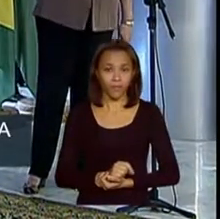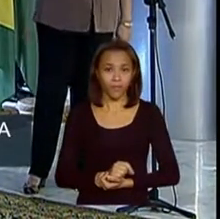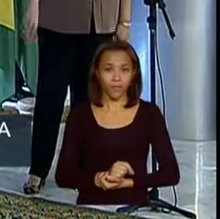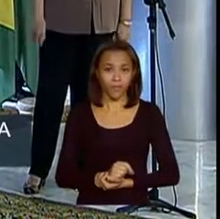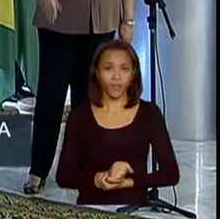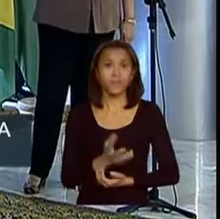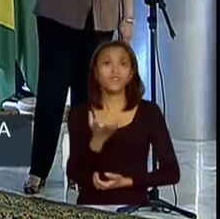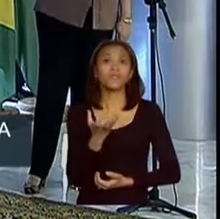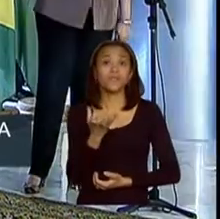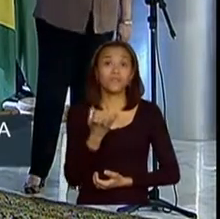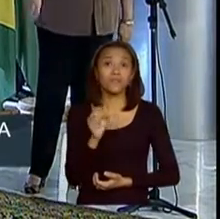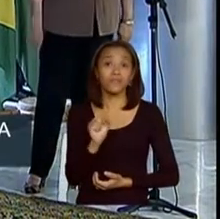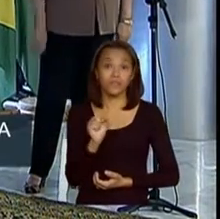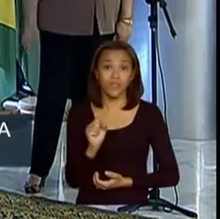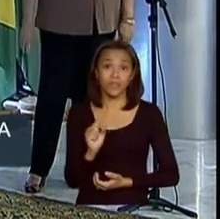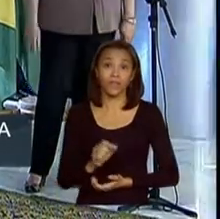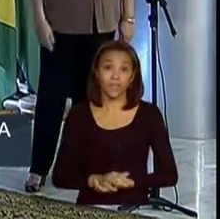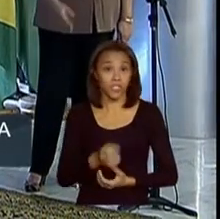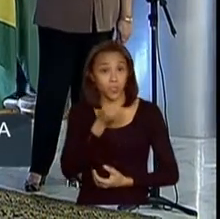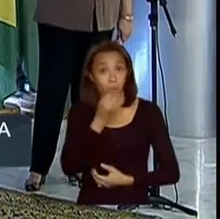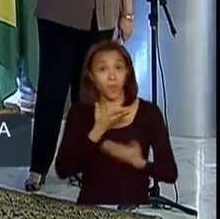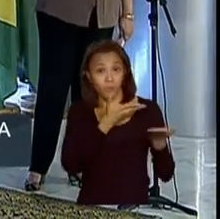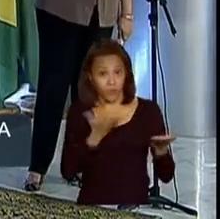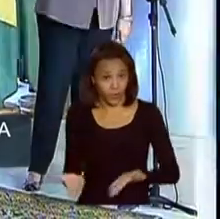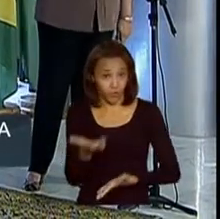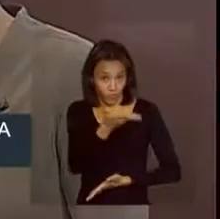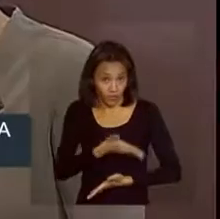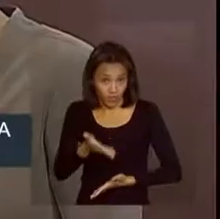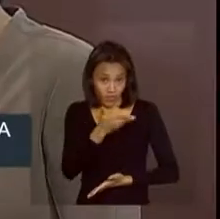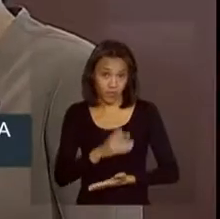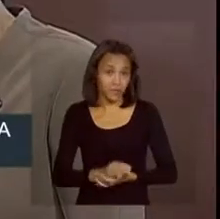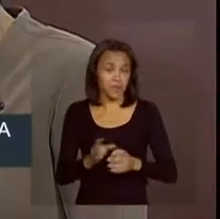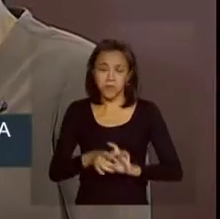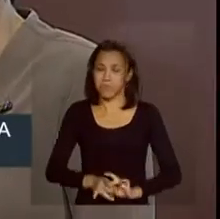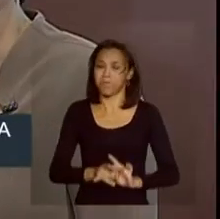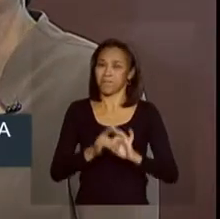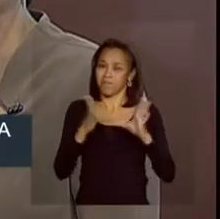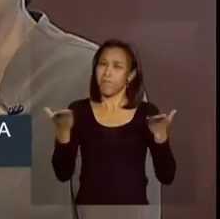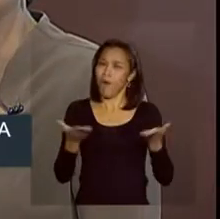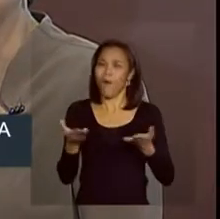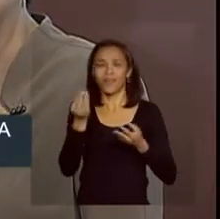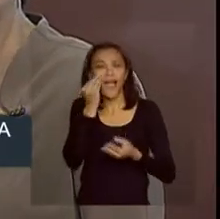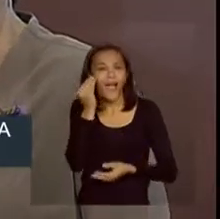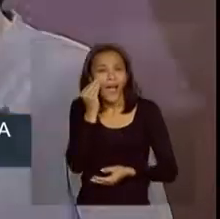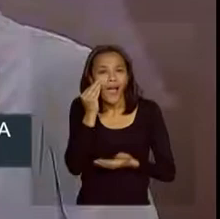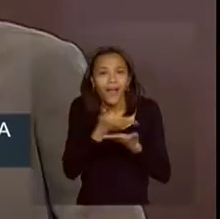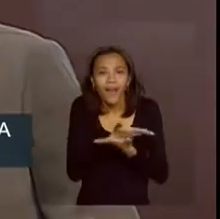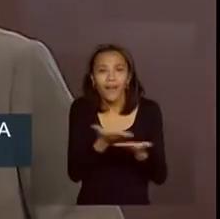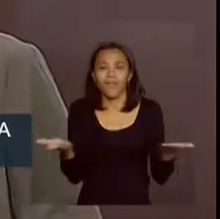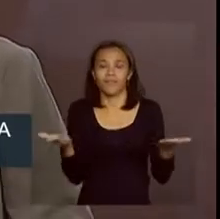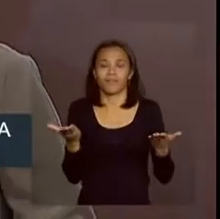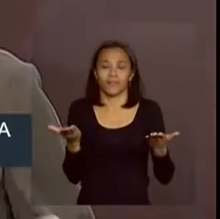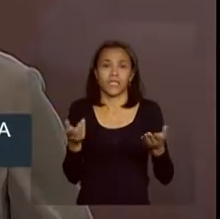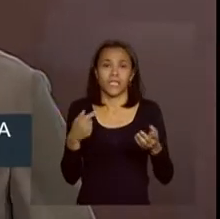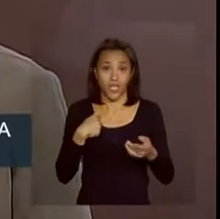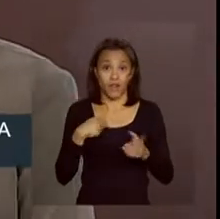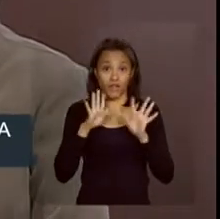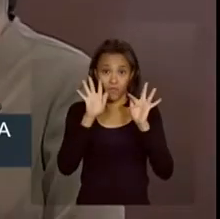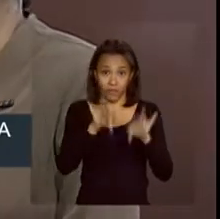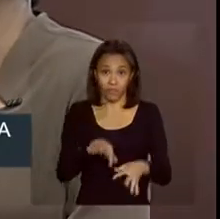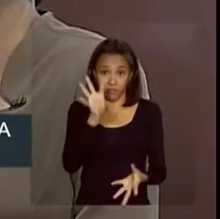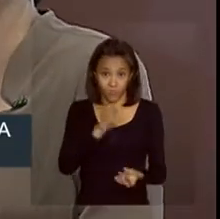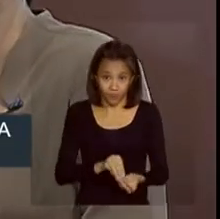estou falando também que você seja muito bem-vindo e desfrutem dessa exposição e queria